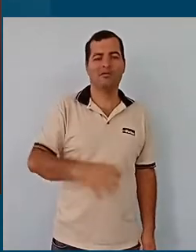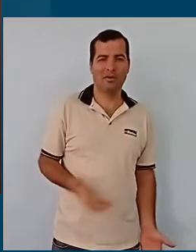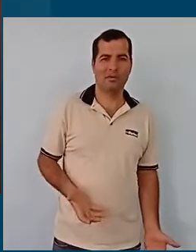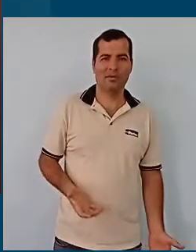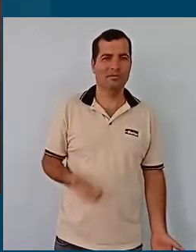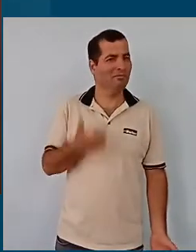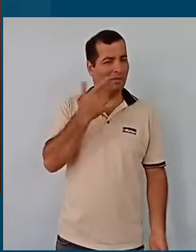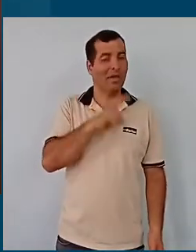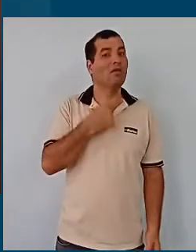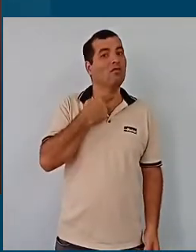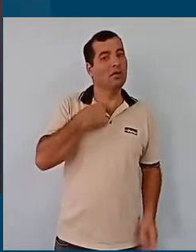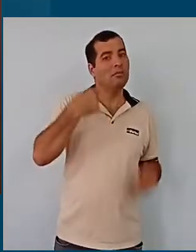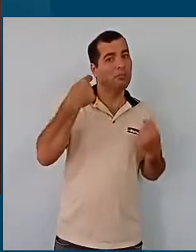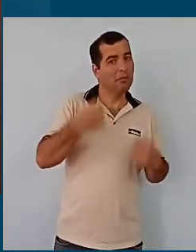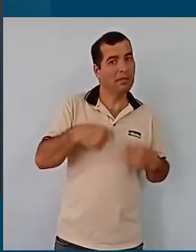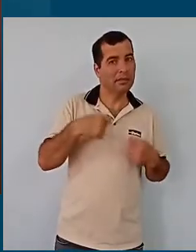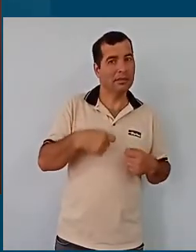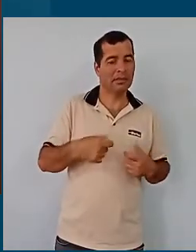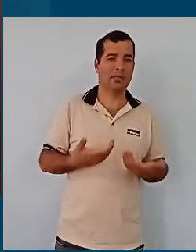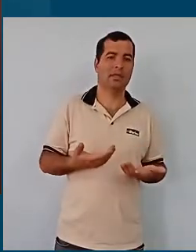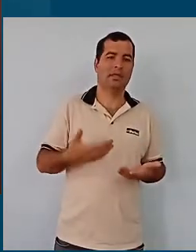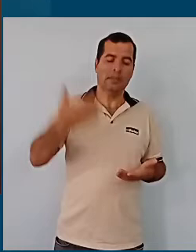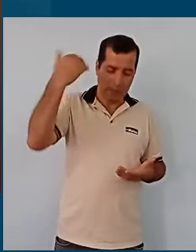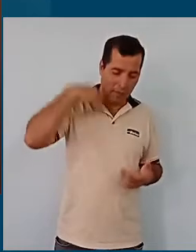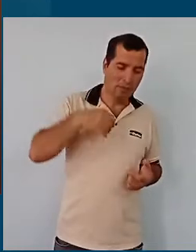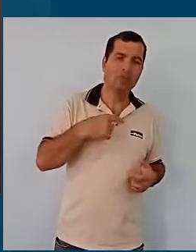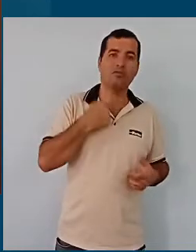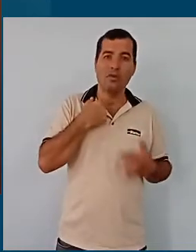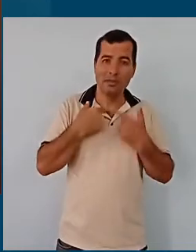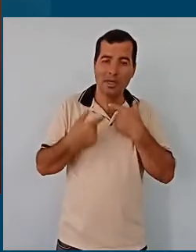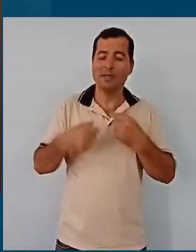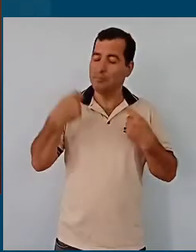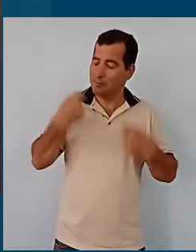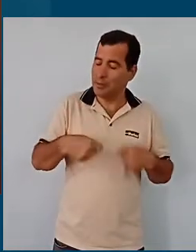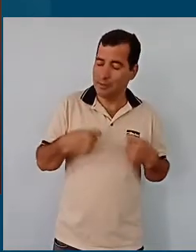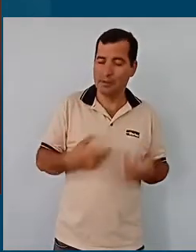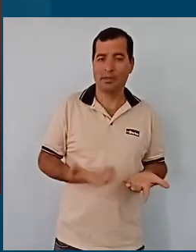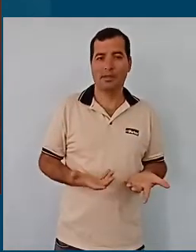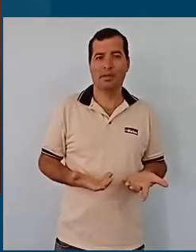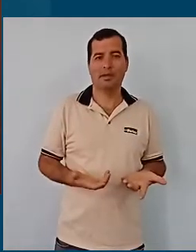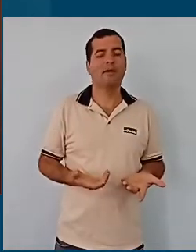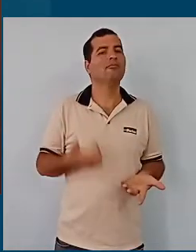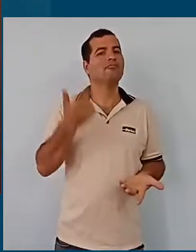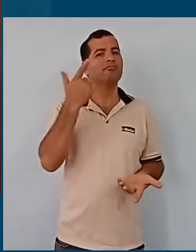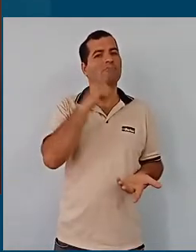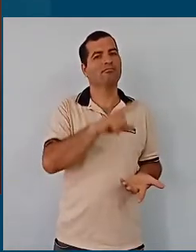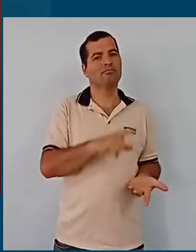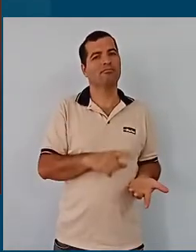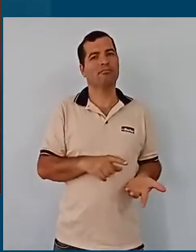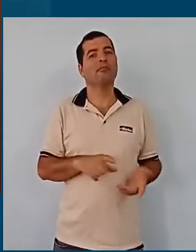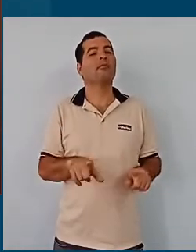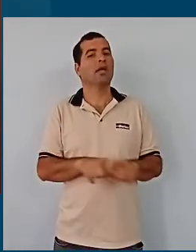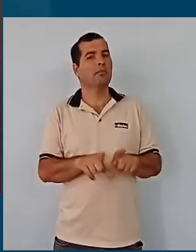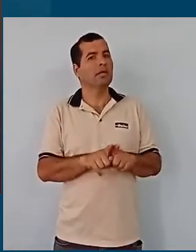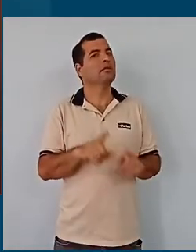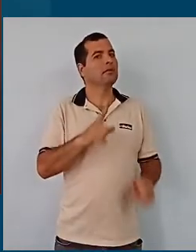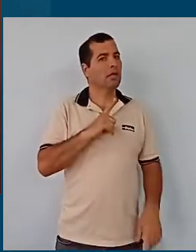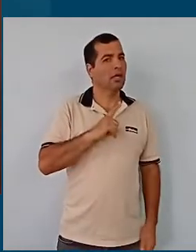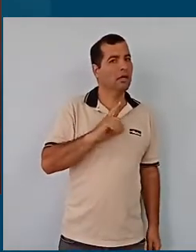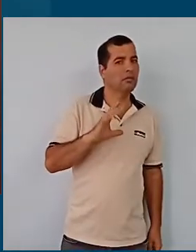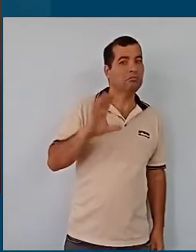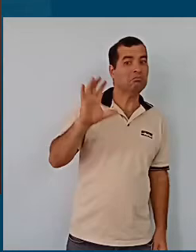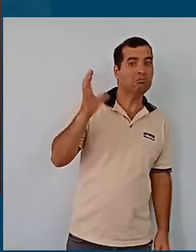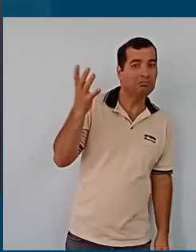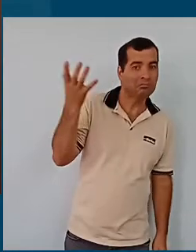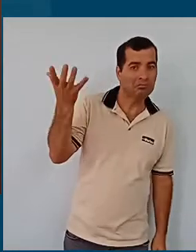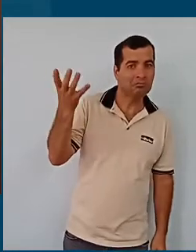pelo prazer, pela necessidade. Mas a gente também pode ter momentos em que a atividade é diversificada,